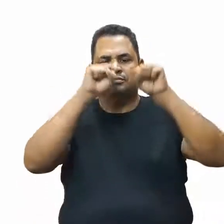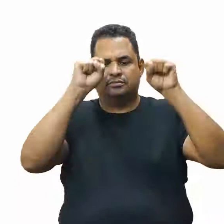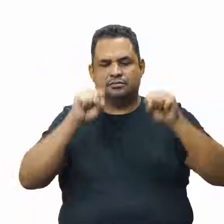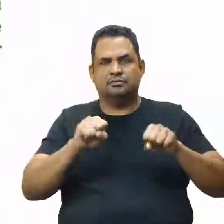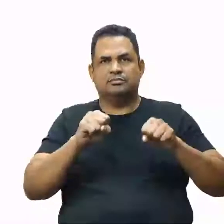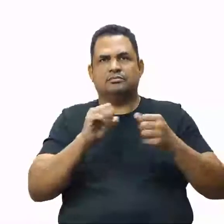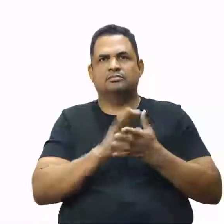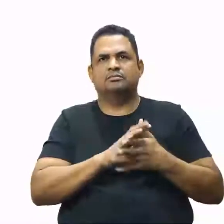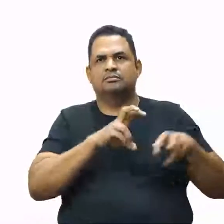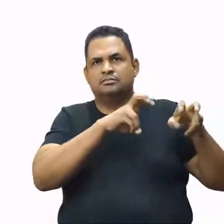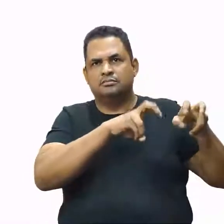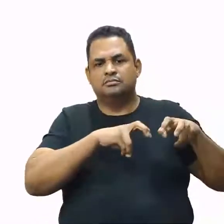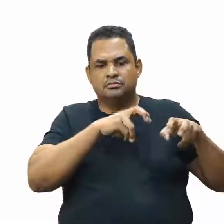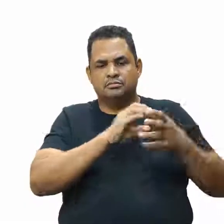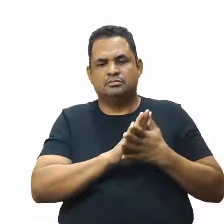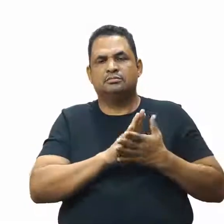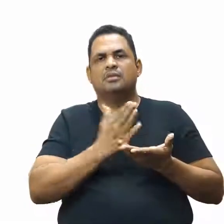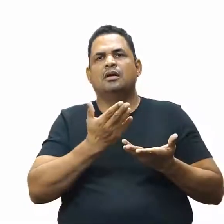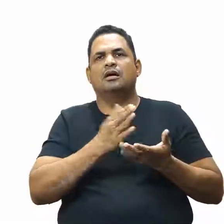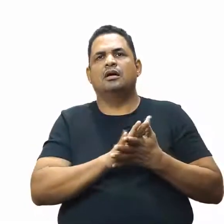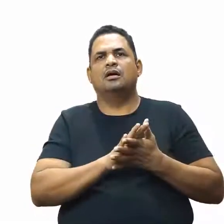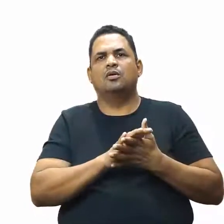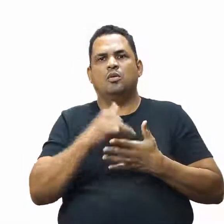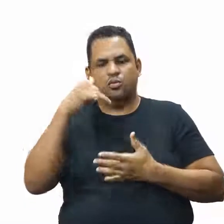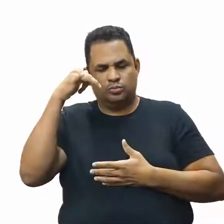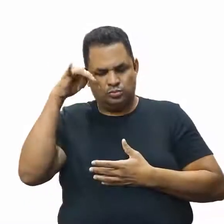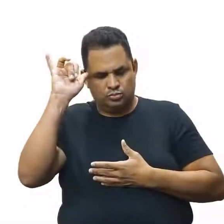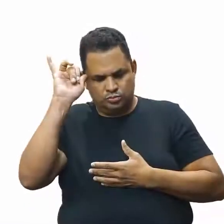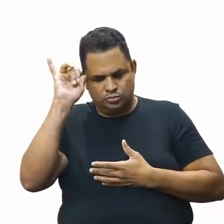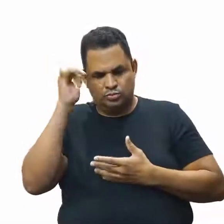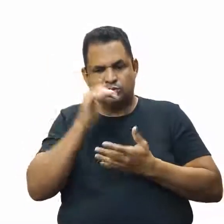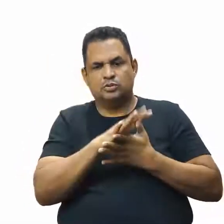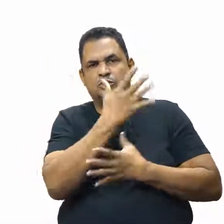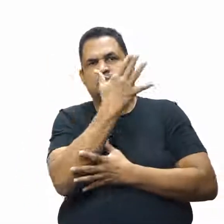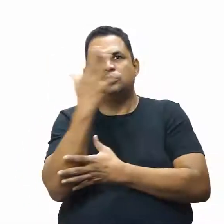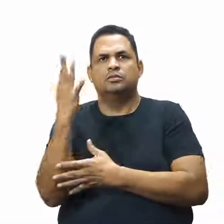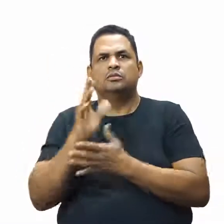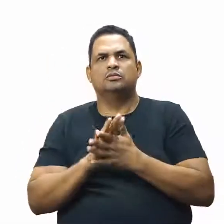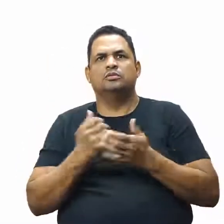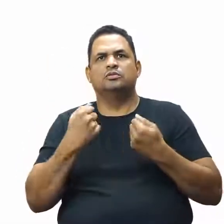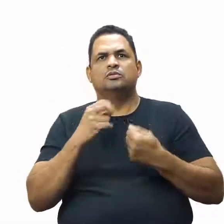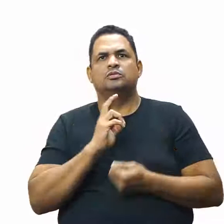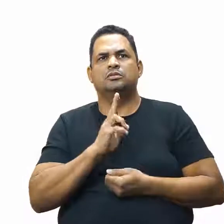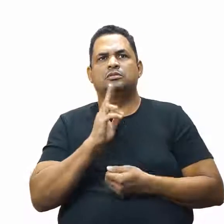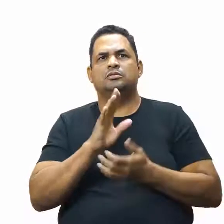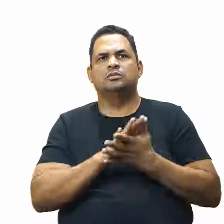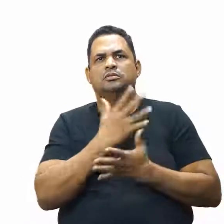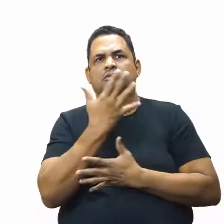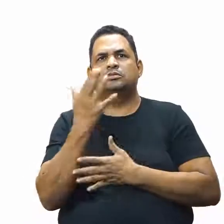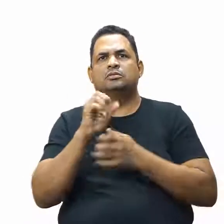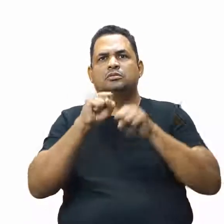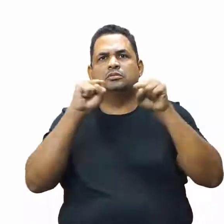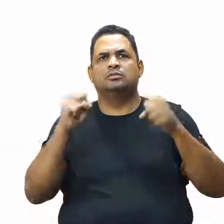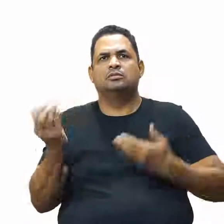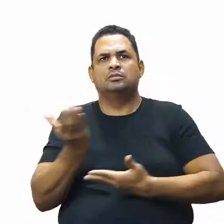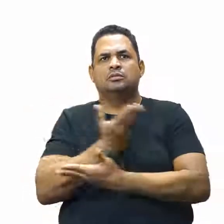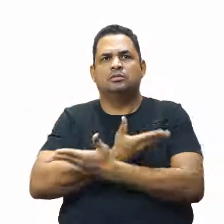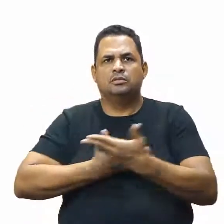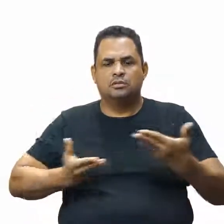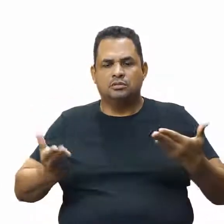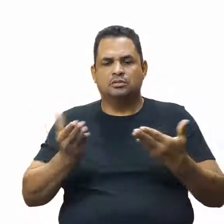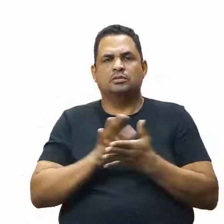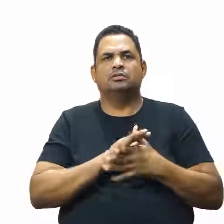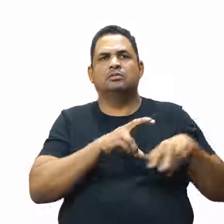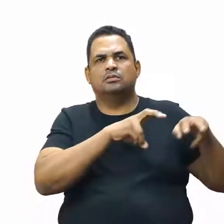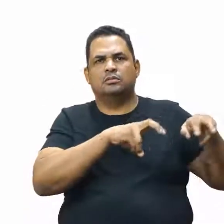sistema agro-silvio-pastoril? Além de permitir a conservação ambiental, esse sistema que integra a lavoura, pecuária